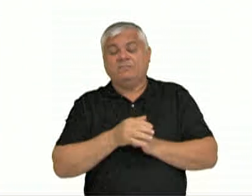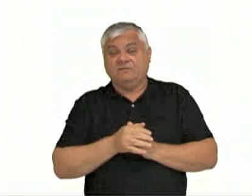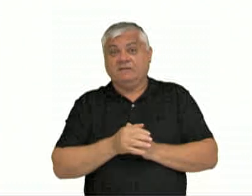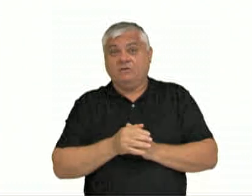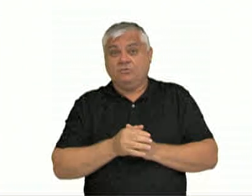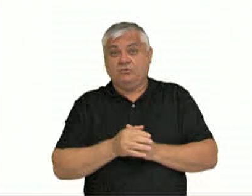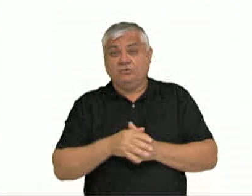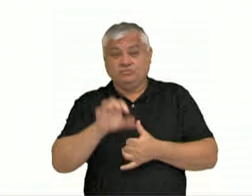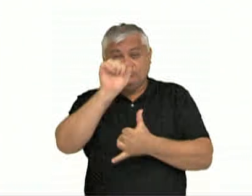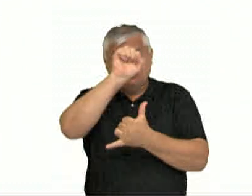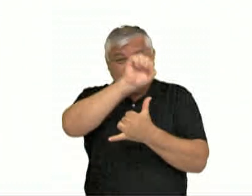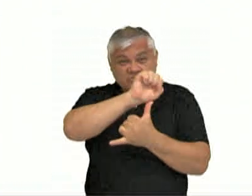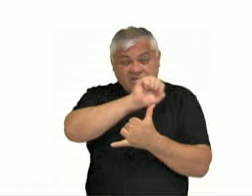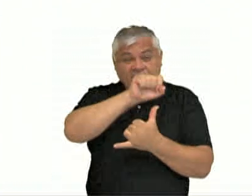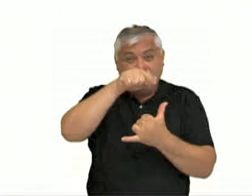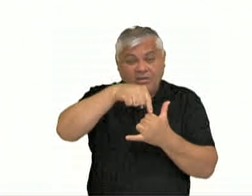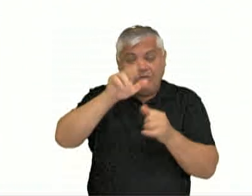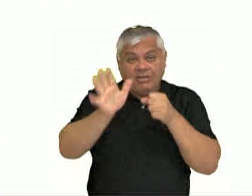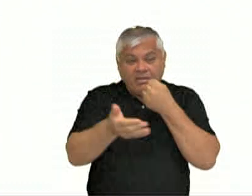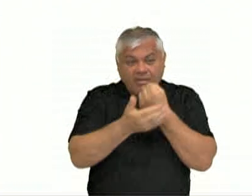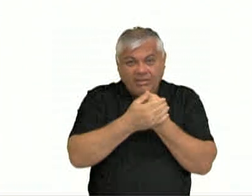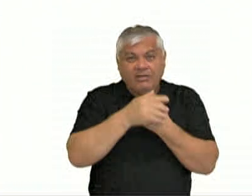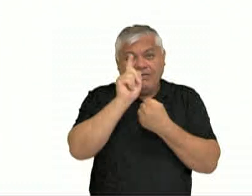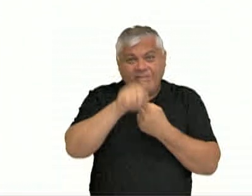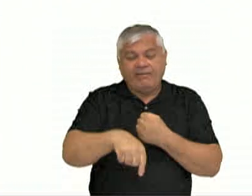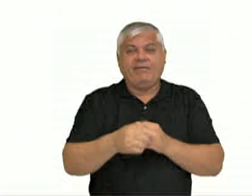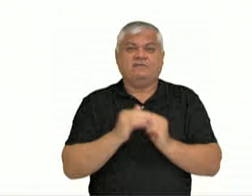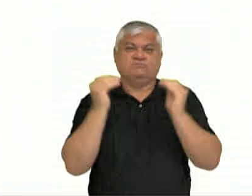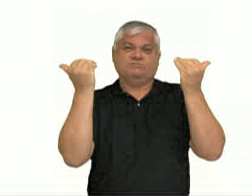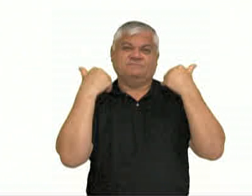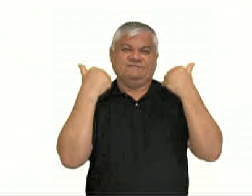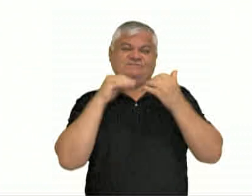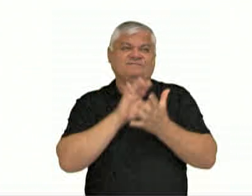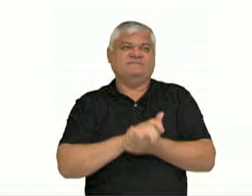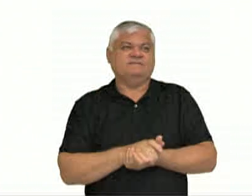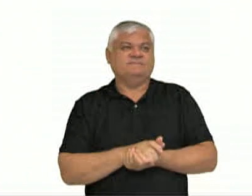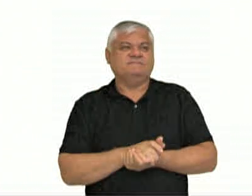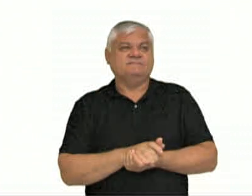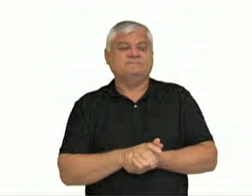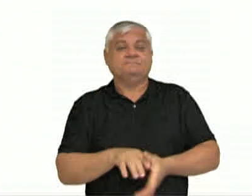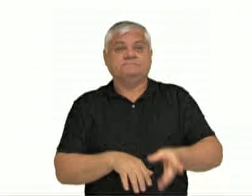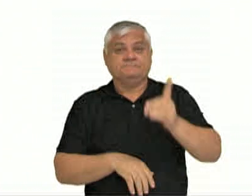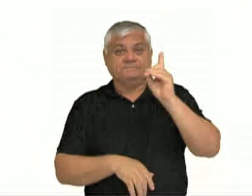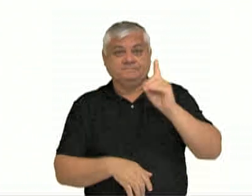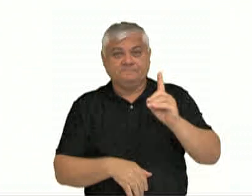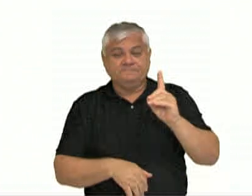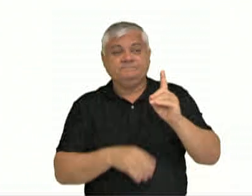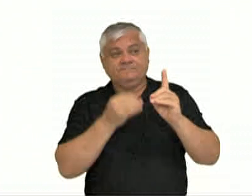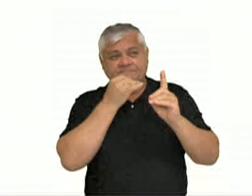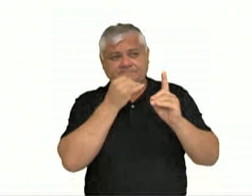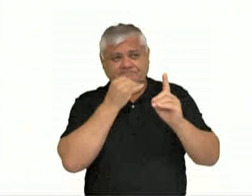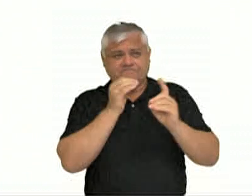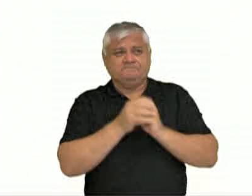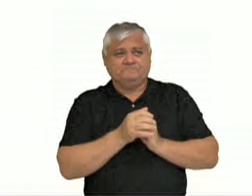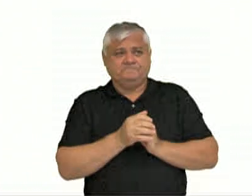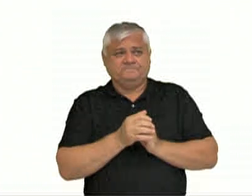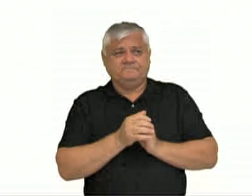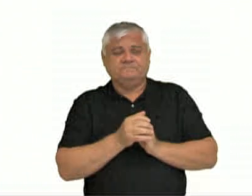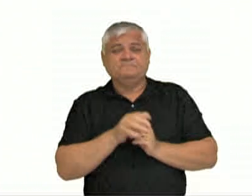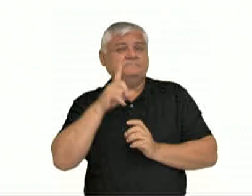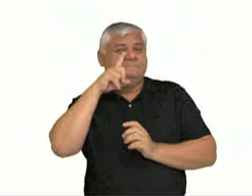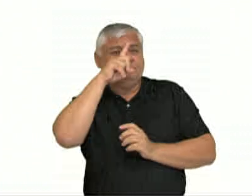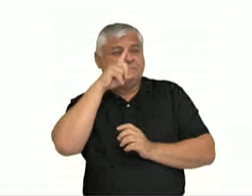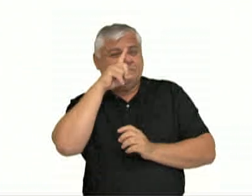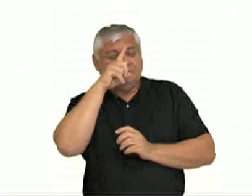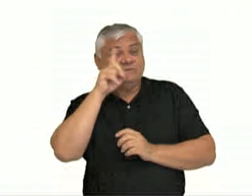oração subordinada, eu sei que a oração é subjetiva. Na letra D, o maior risco